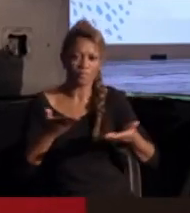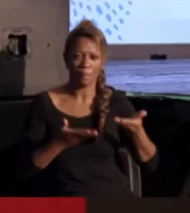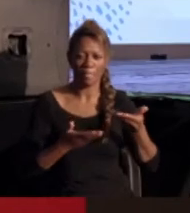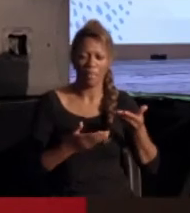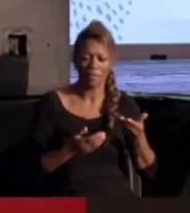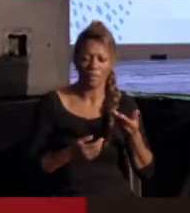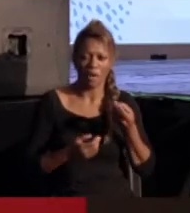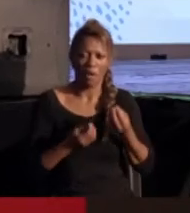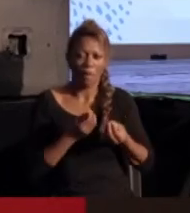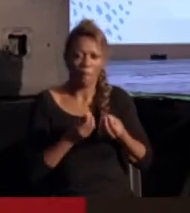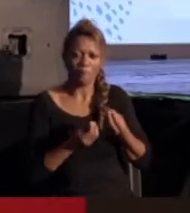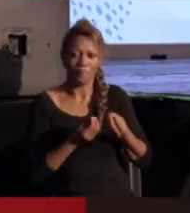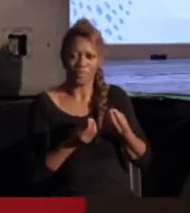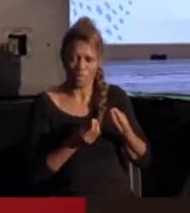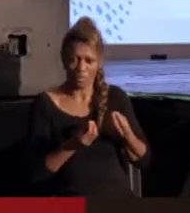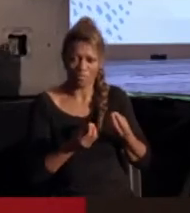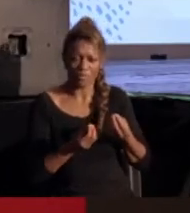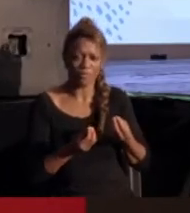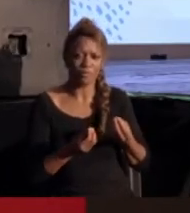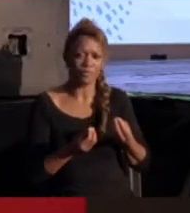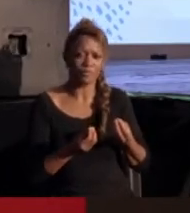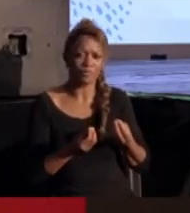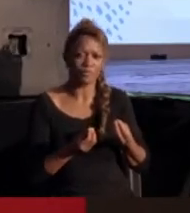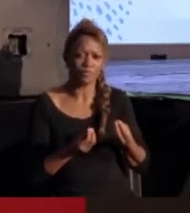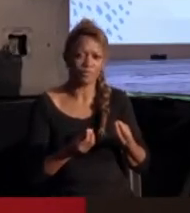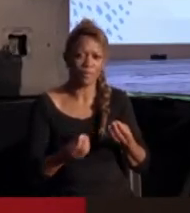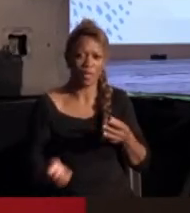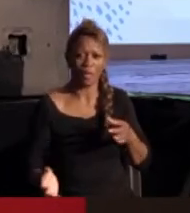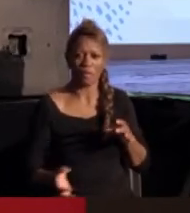que elas poderiam ser desenvolvidas, né?